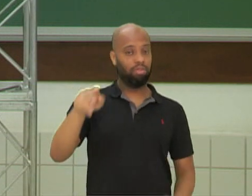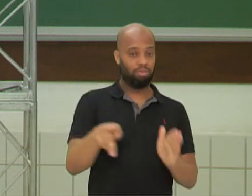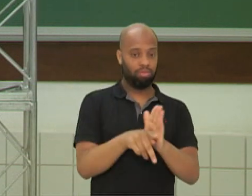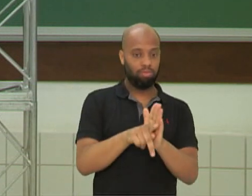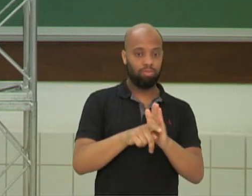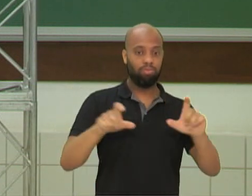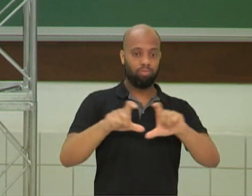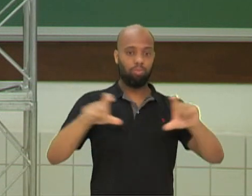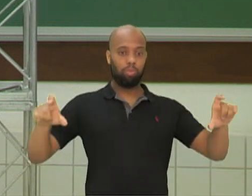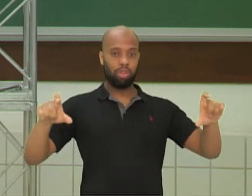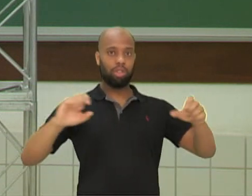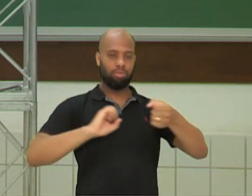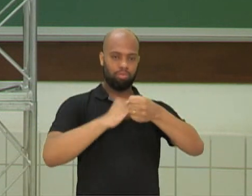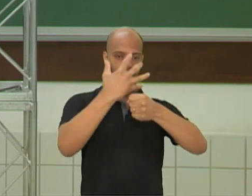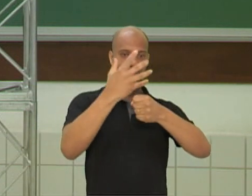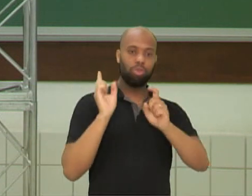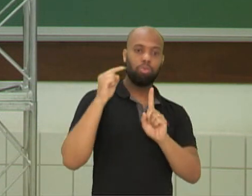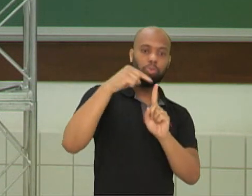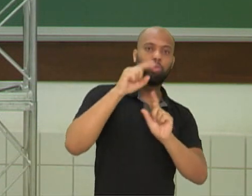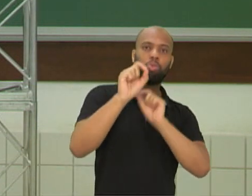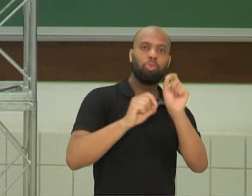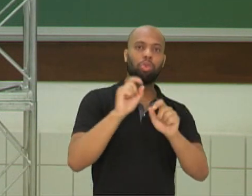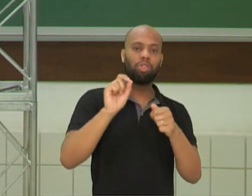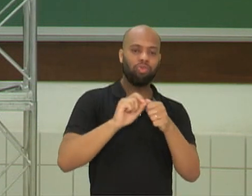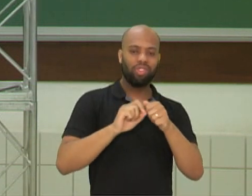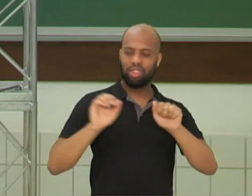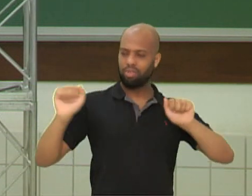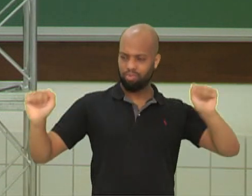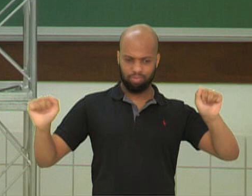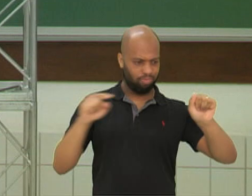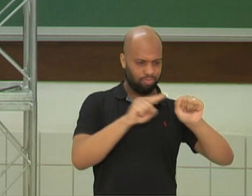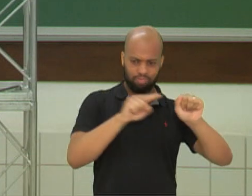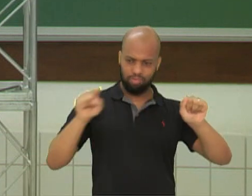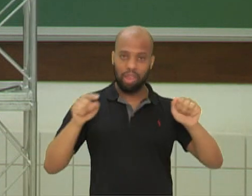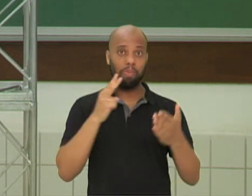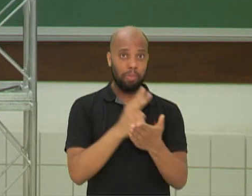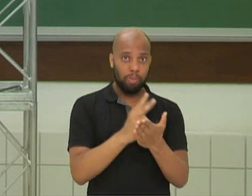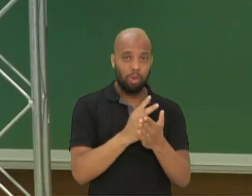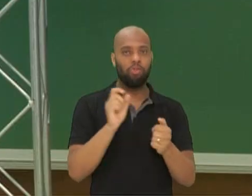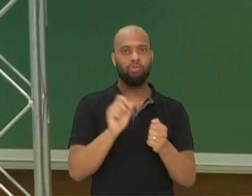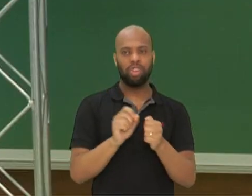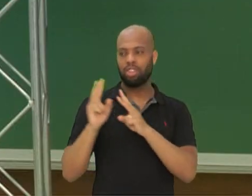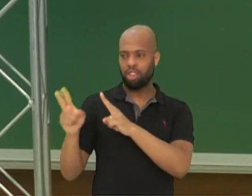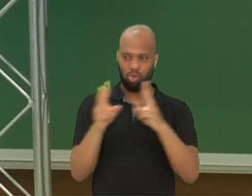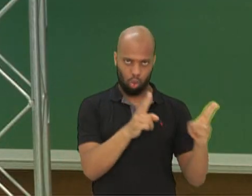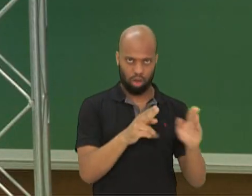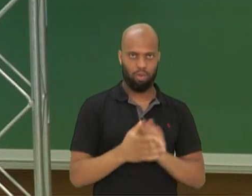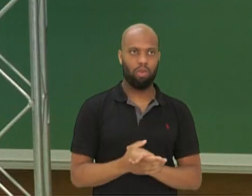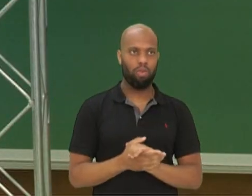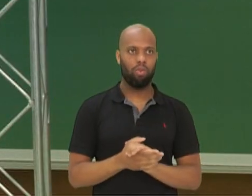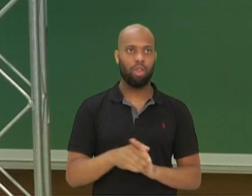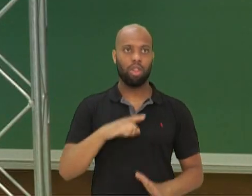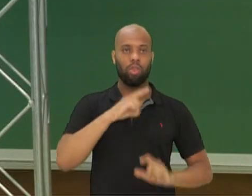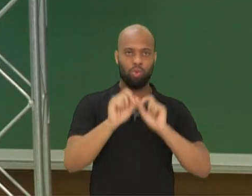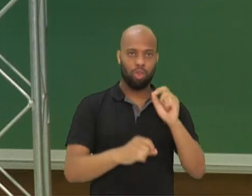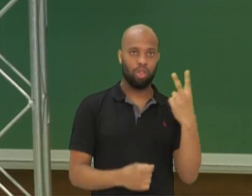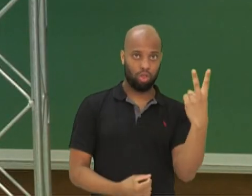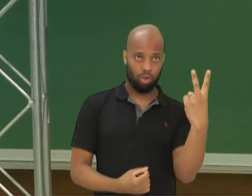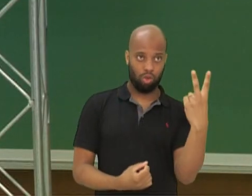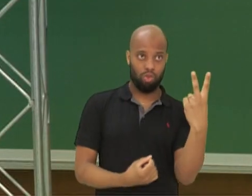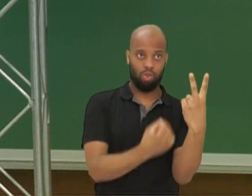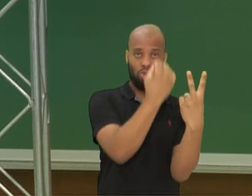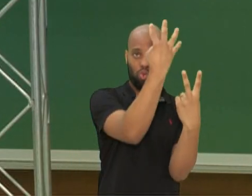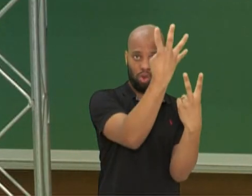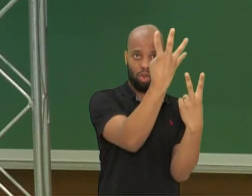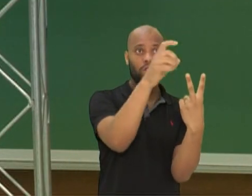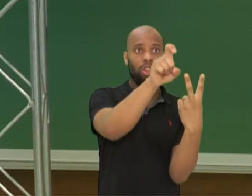equações exponenciais. O objetivo é igualar as bases. Você tem a seguinte expressão aqui, 2